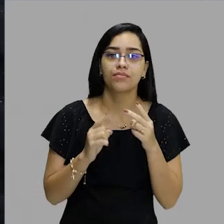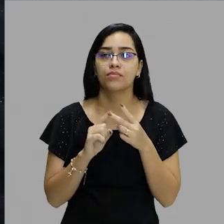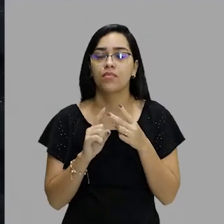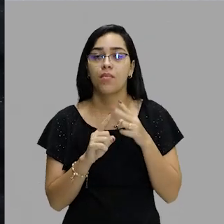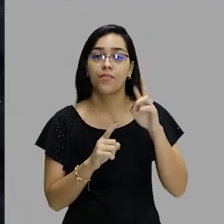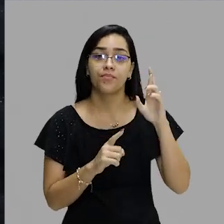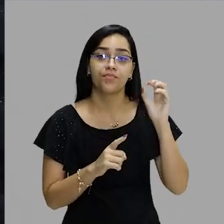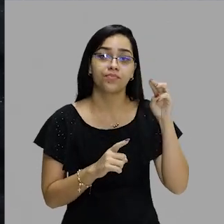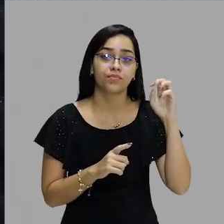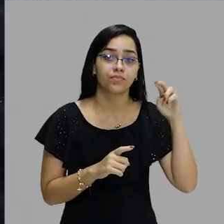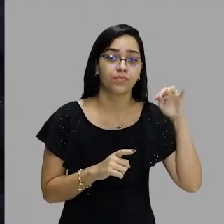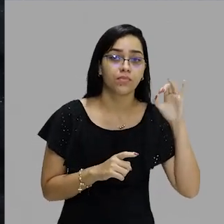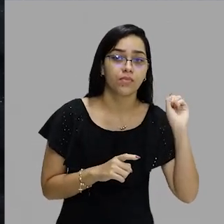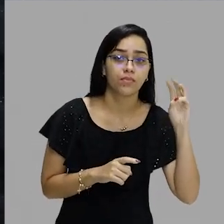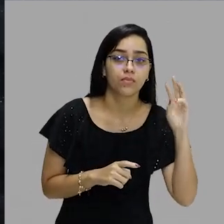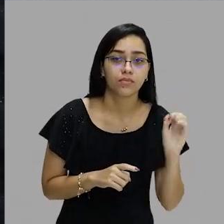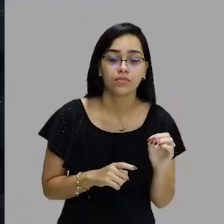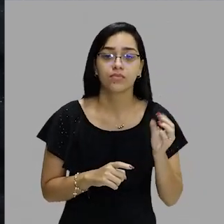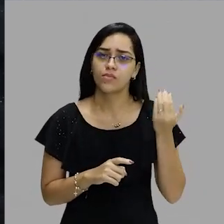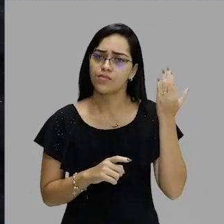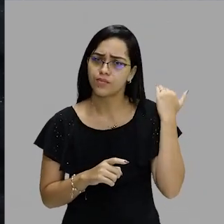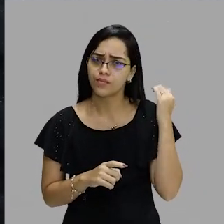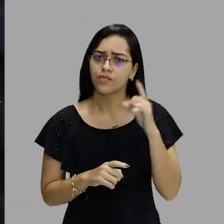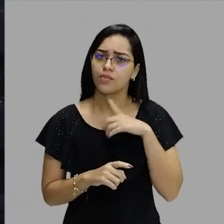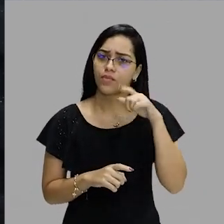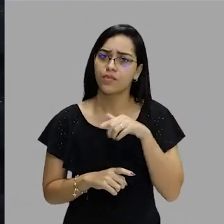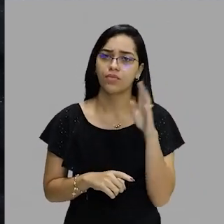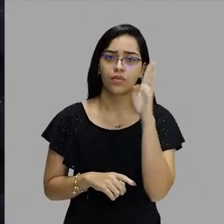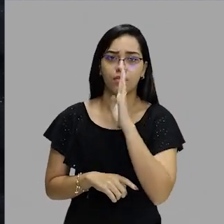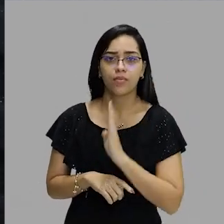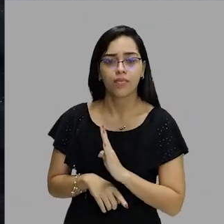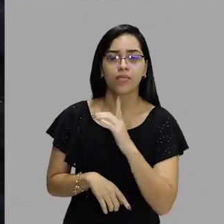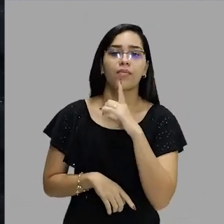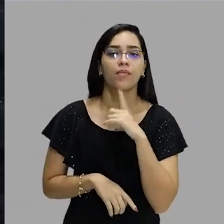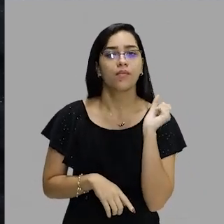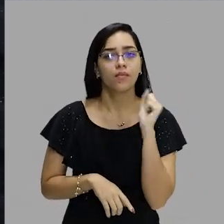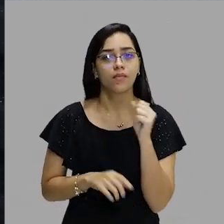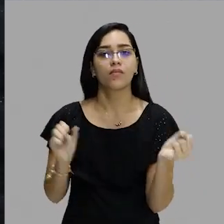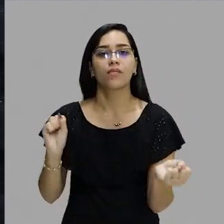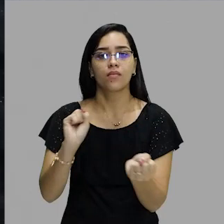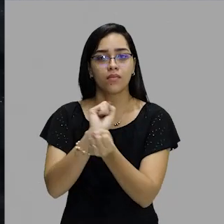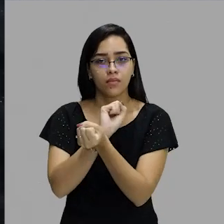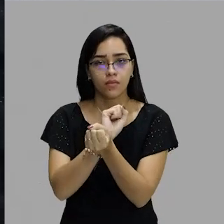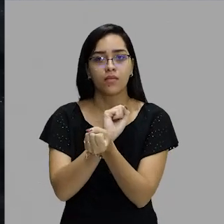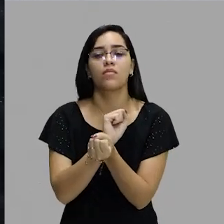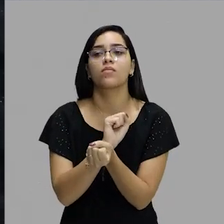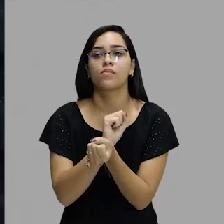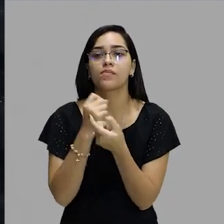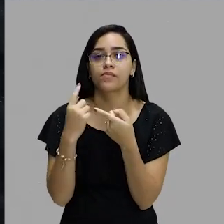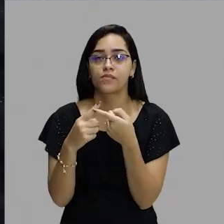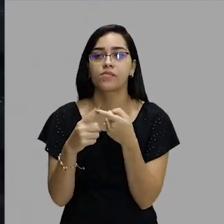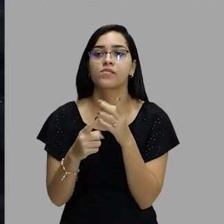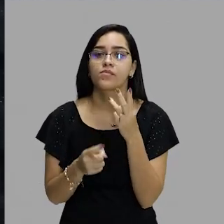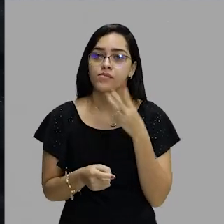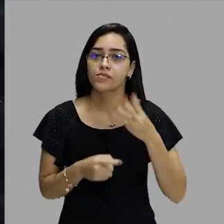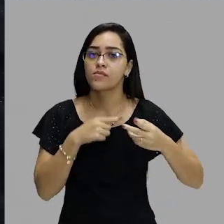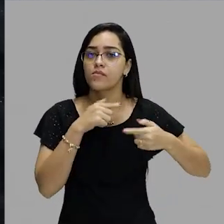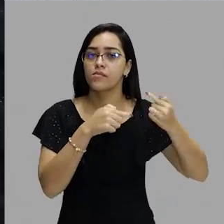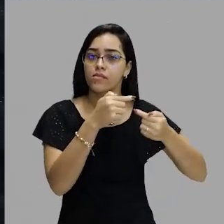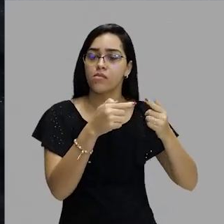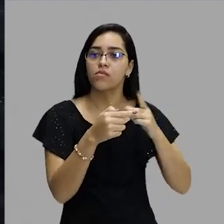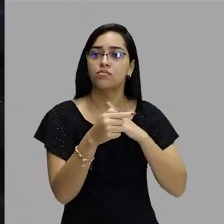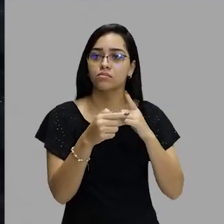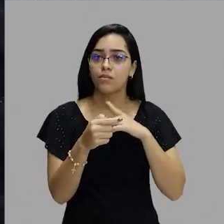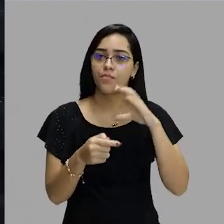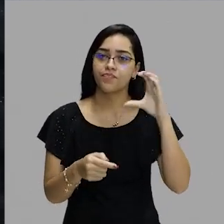o romantismo, e na época do romantismo aqui no Brasil havia escravidão, que lá a terceira geração romântica,